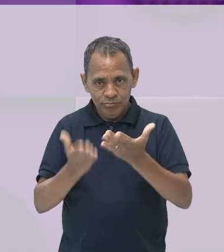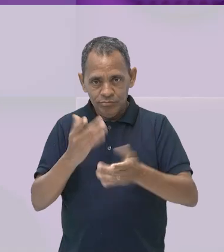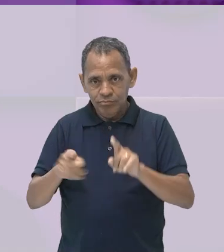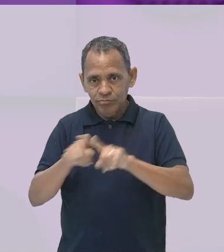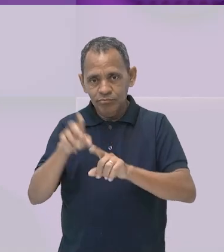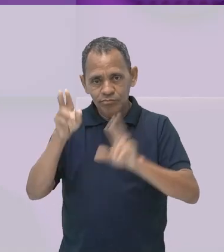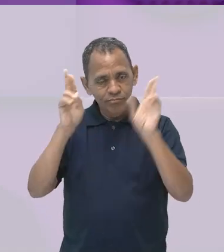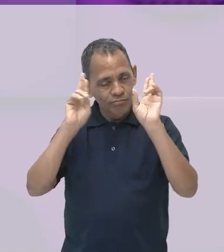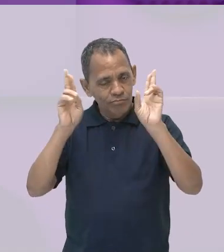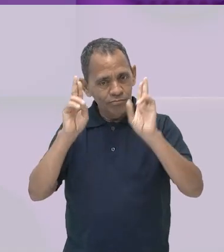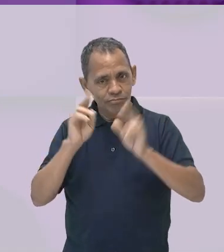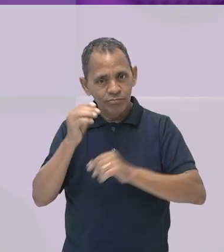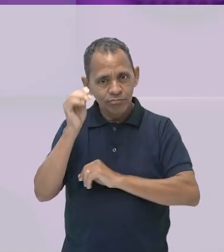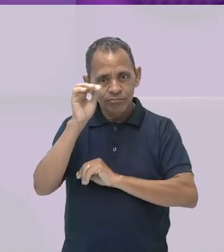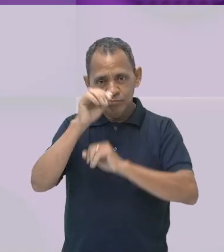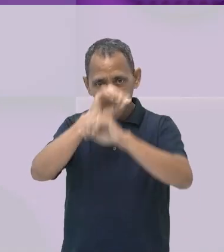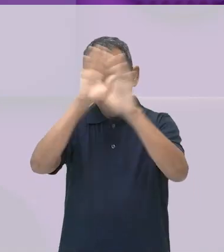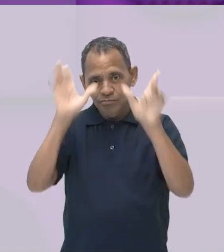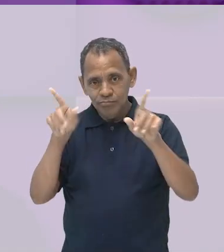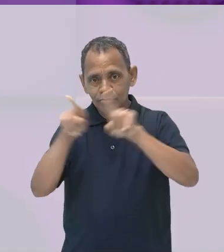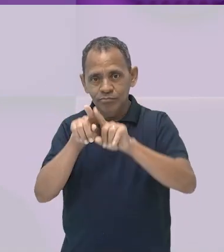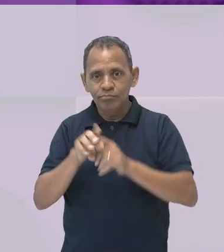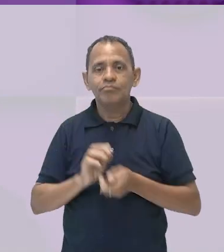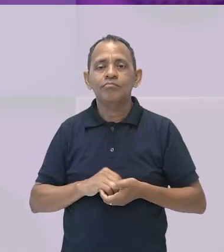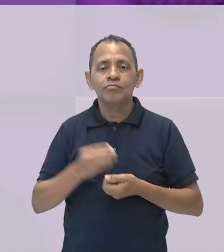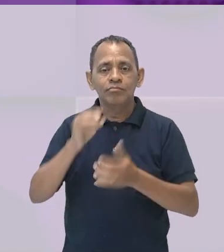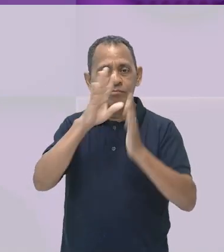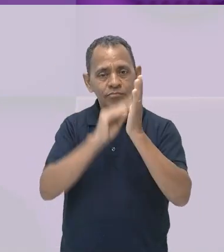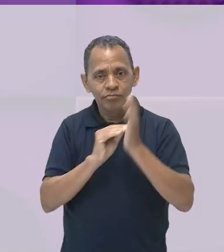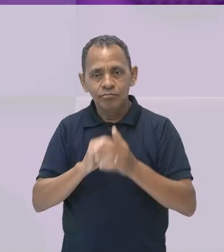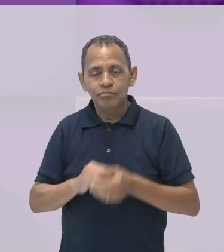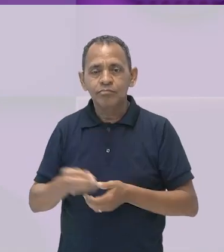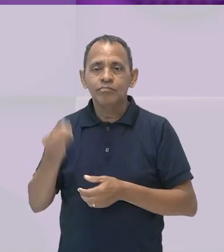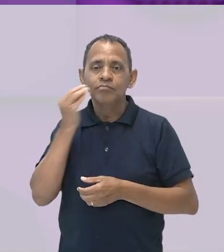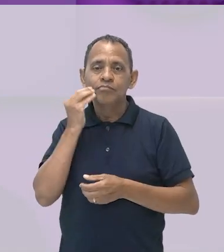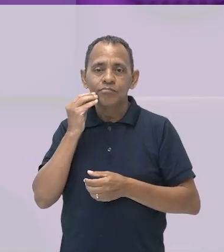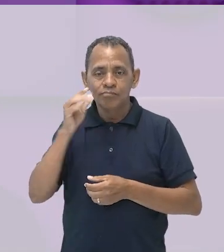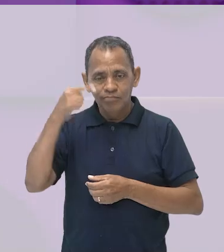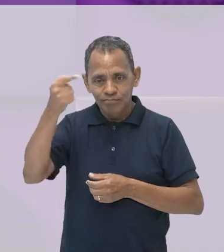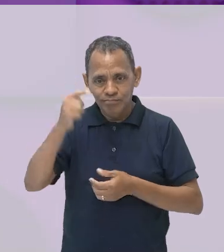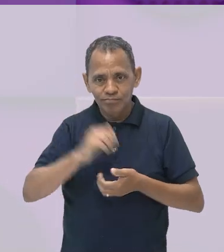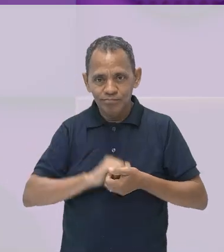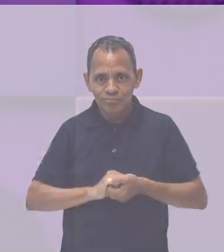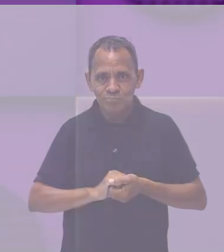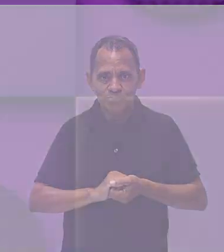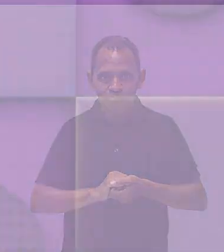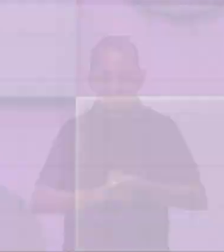tenha compreendido aí, né, esse conteúdo. Eu encontro vocês numa próxima oportunidade.